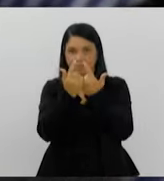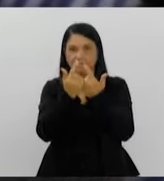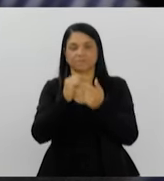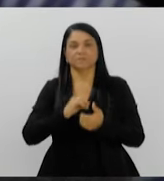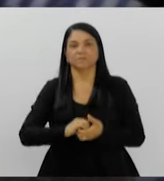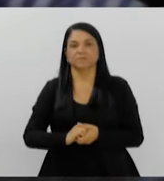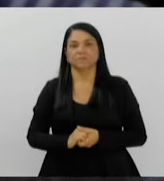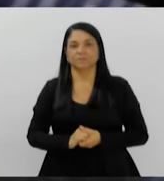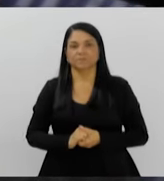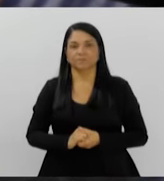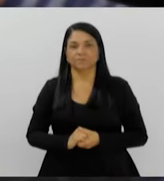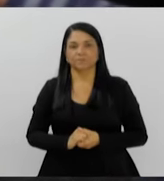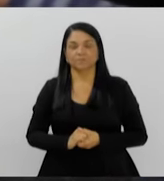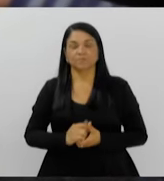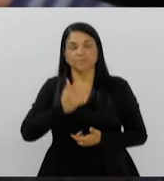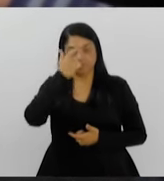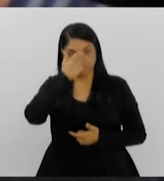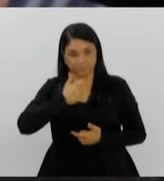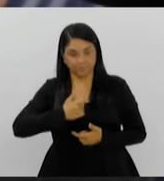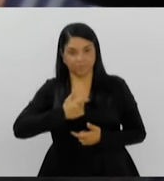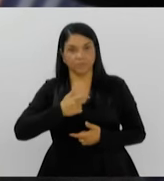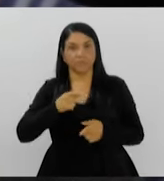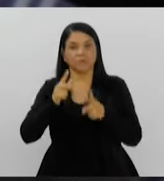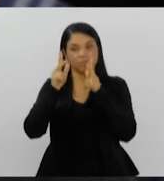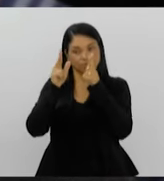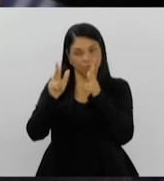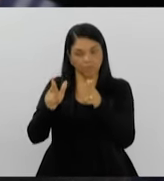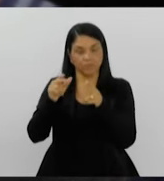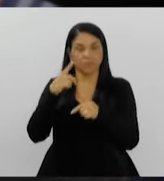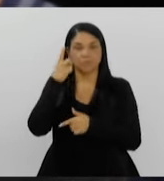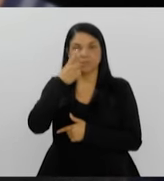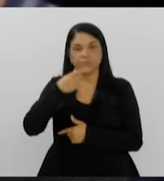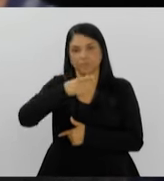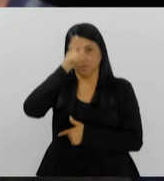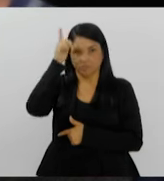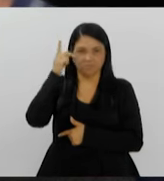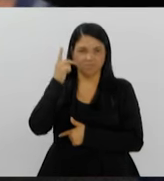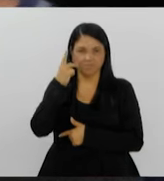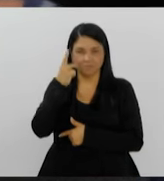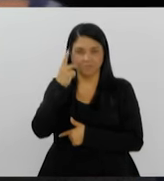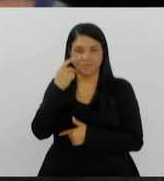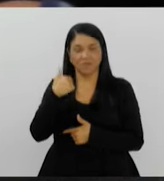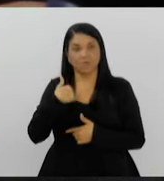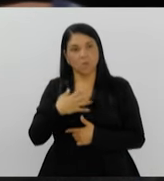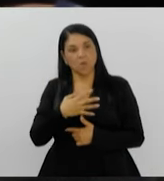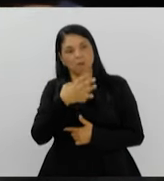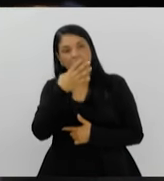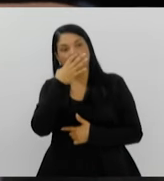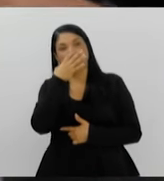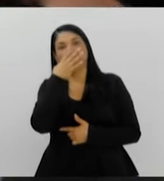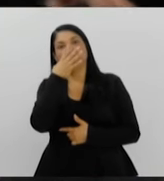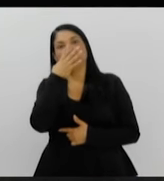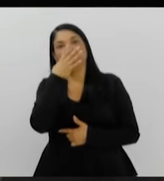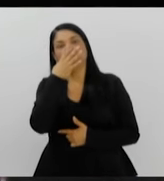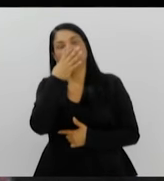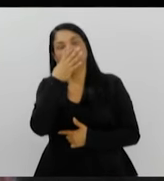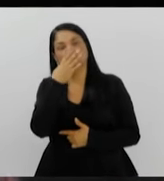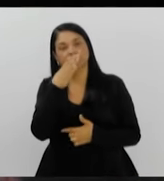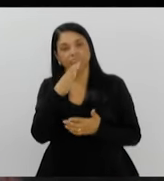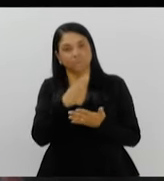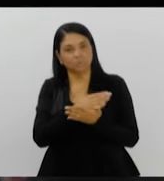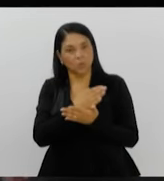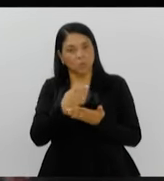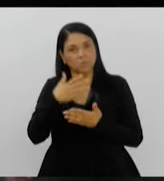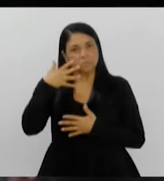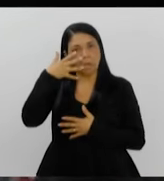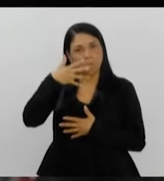eh eu assim como o Deputado Luiz Paulo também às vezes fico perplexa com algumas